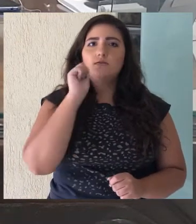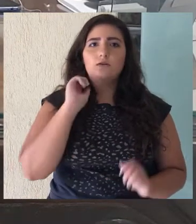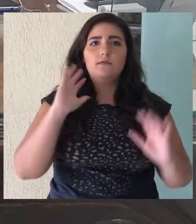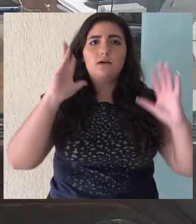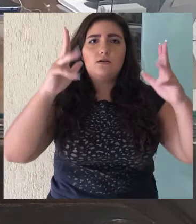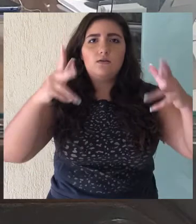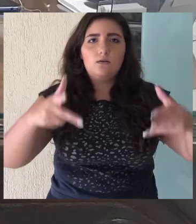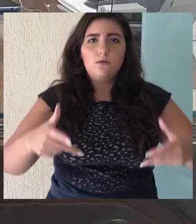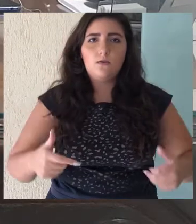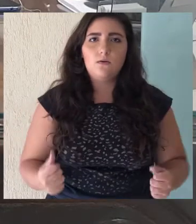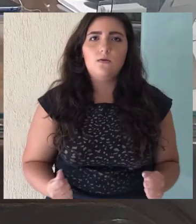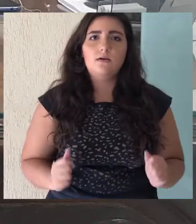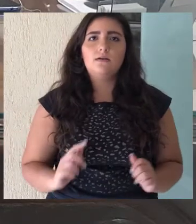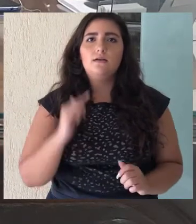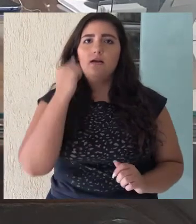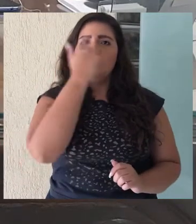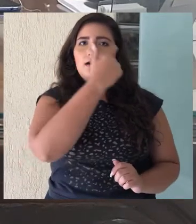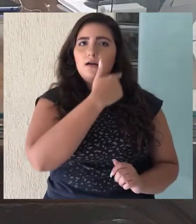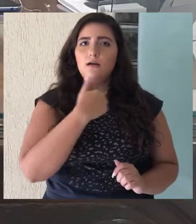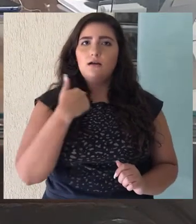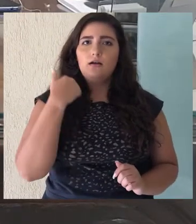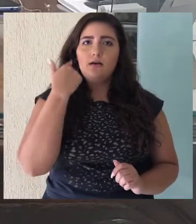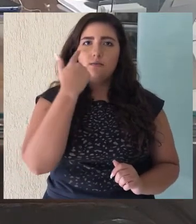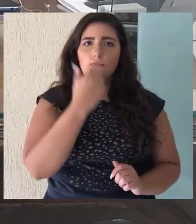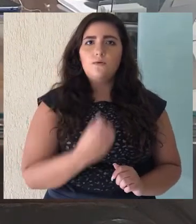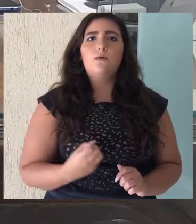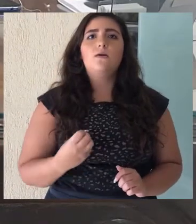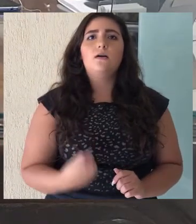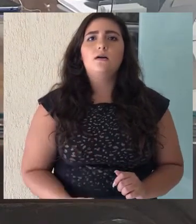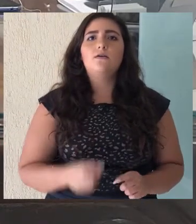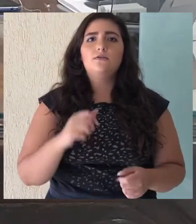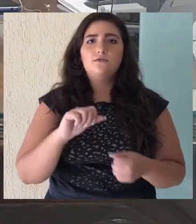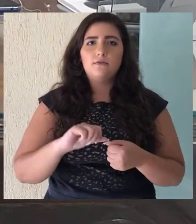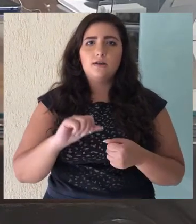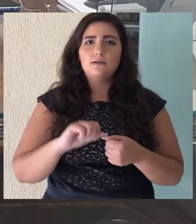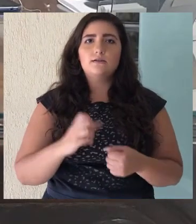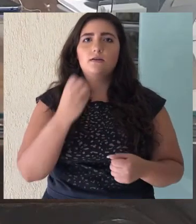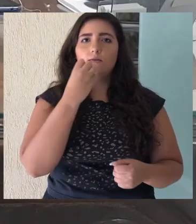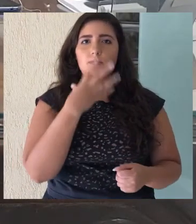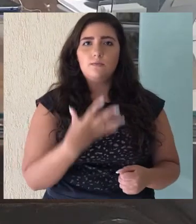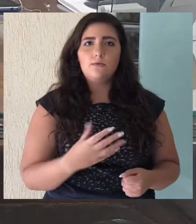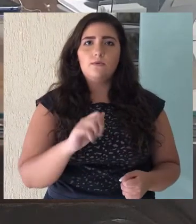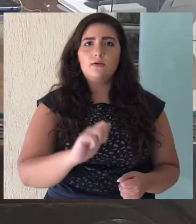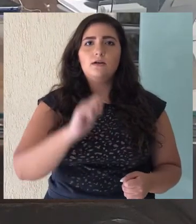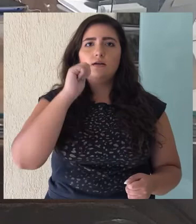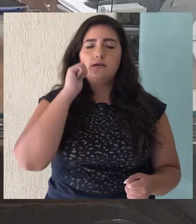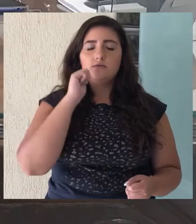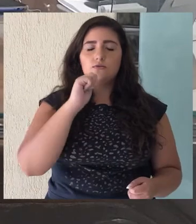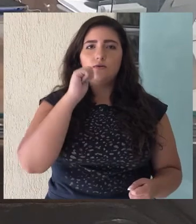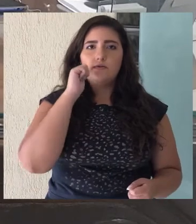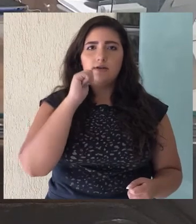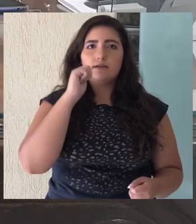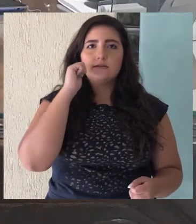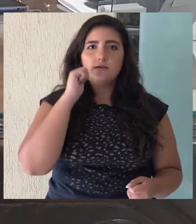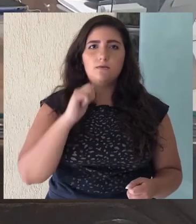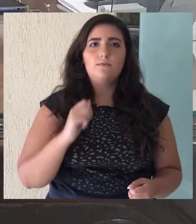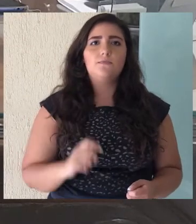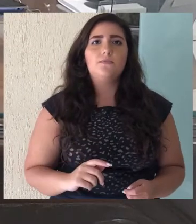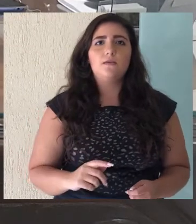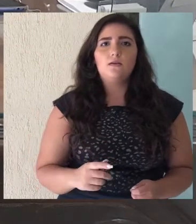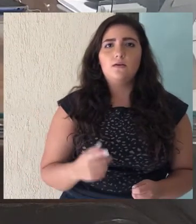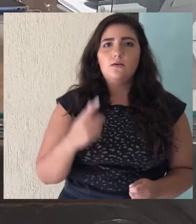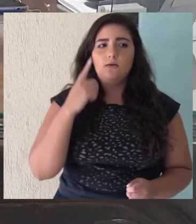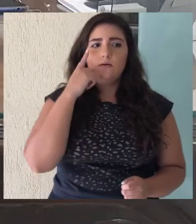da boca, evitando que você sobreescove uma parte e deixe de escovar outras partes, tá bom? Então, o movimento, para se lembrar,